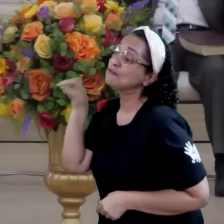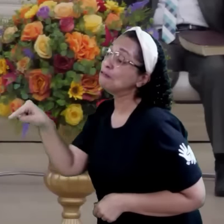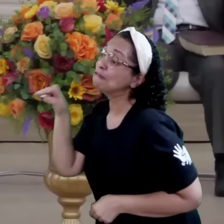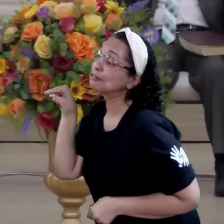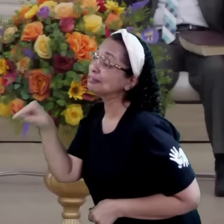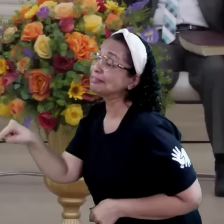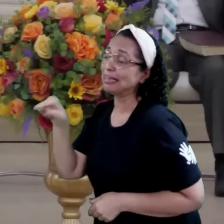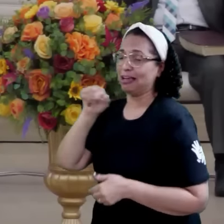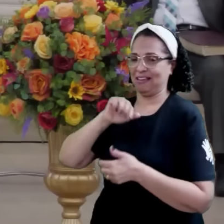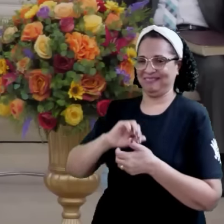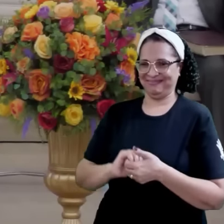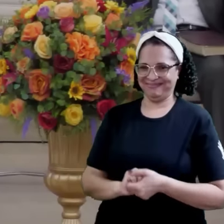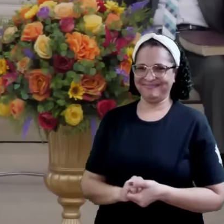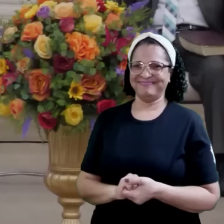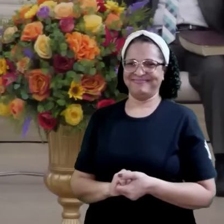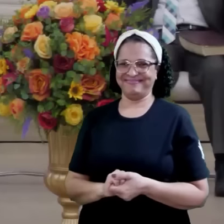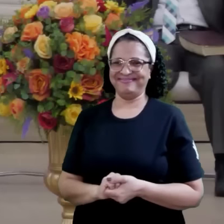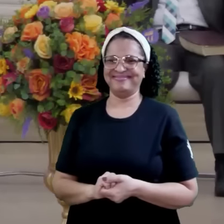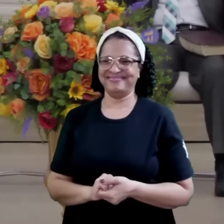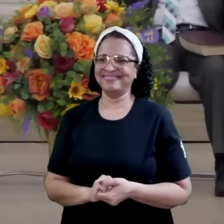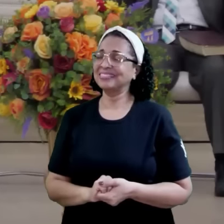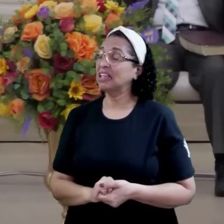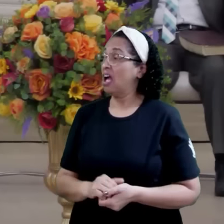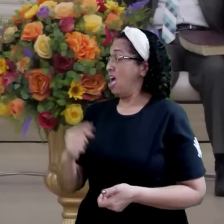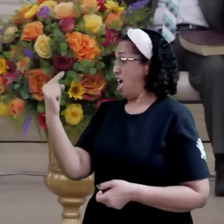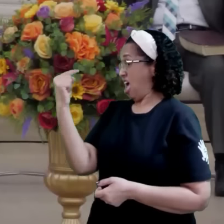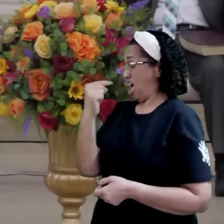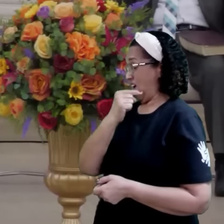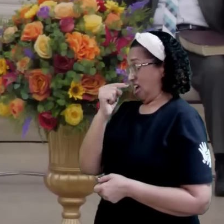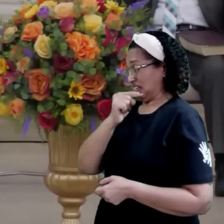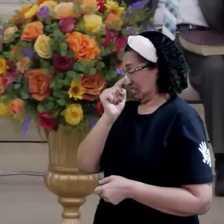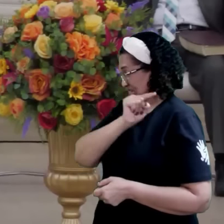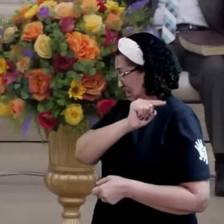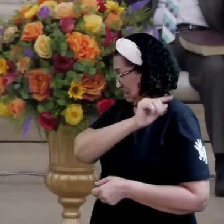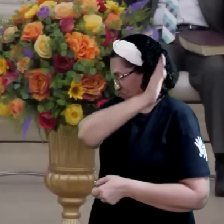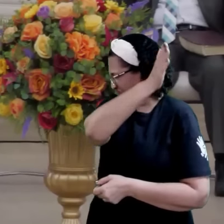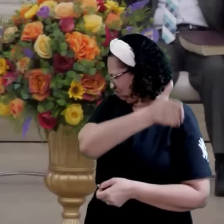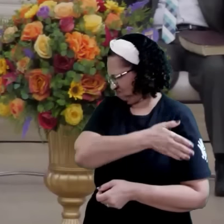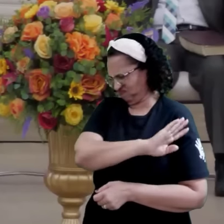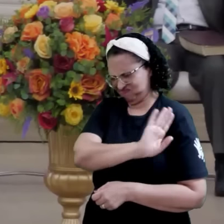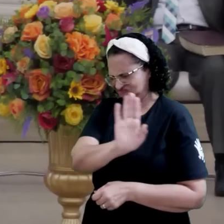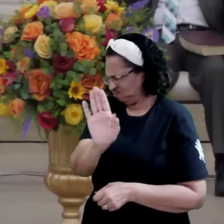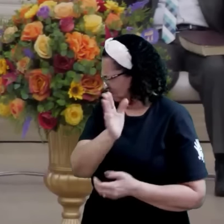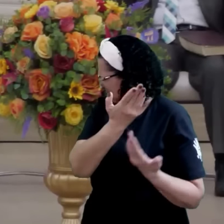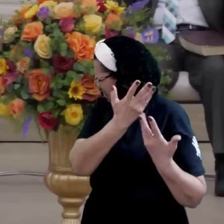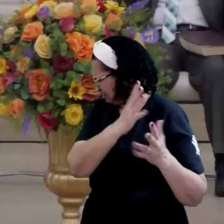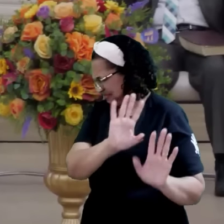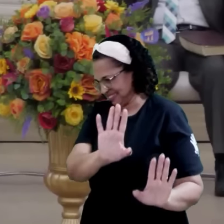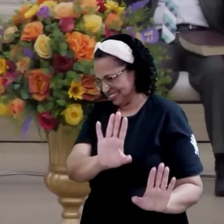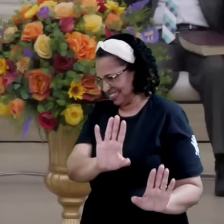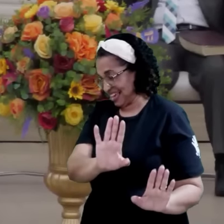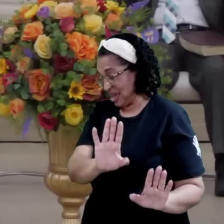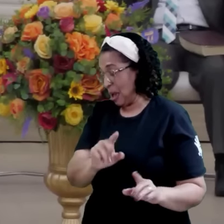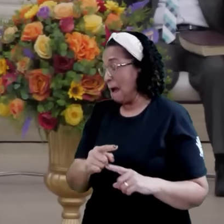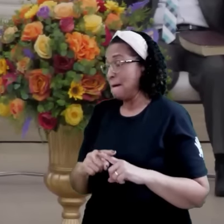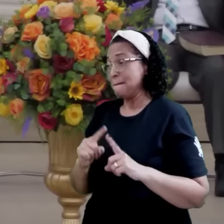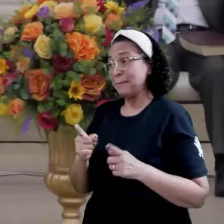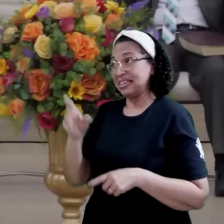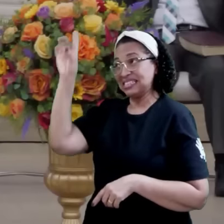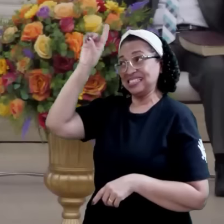rei apontou para você eles querendo ou não Deus te nomeou você pode dar outo Glória por